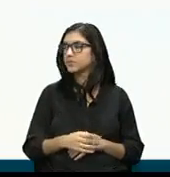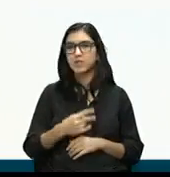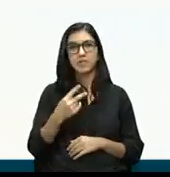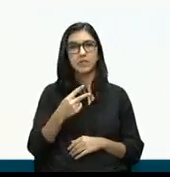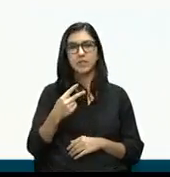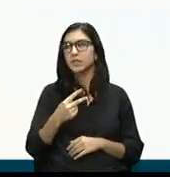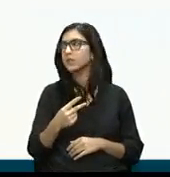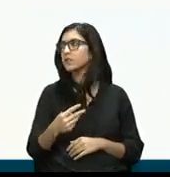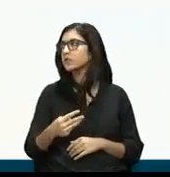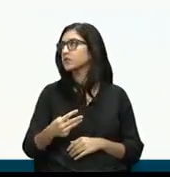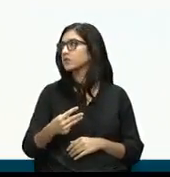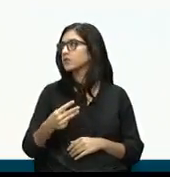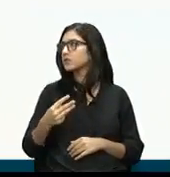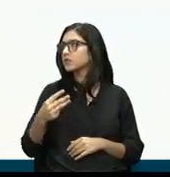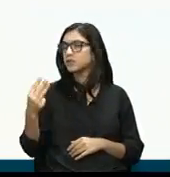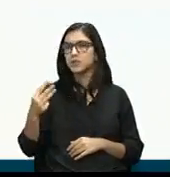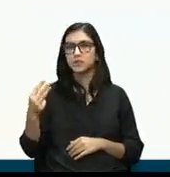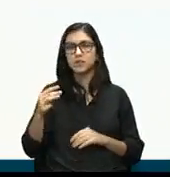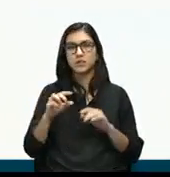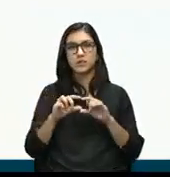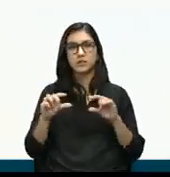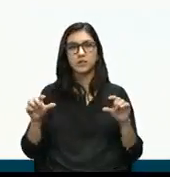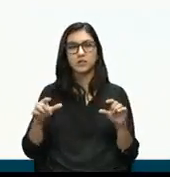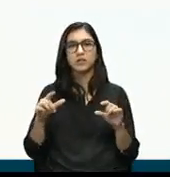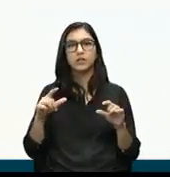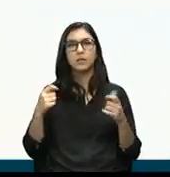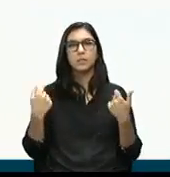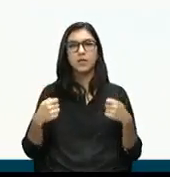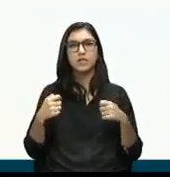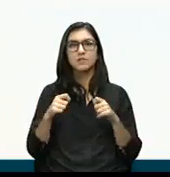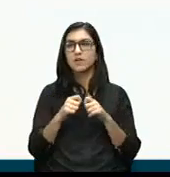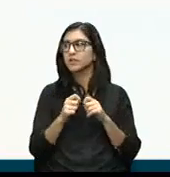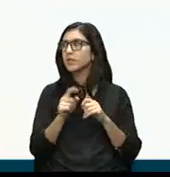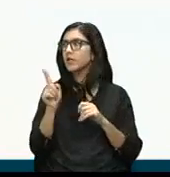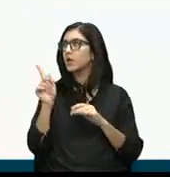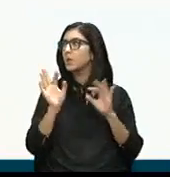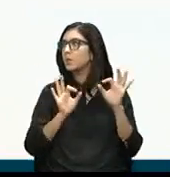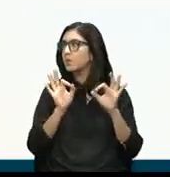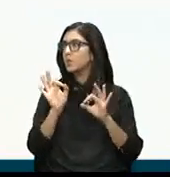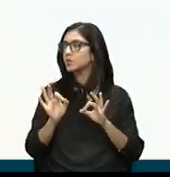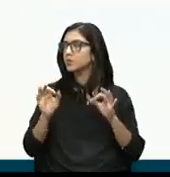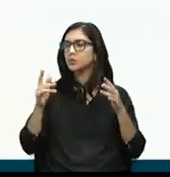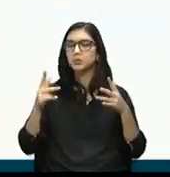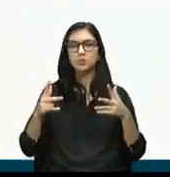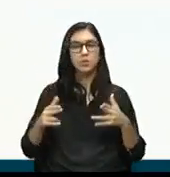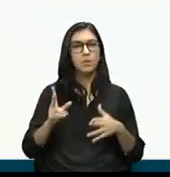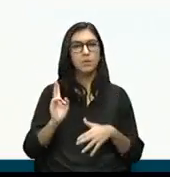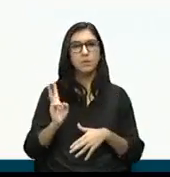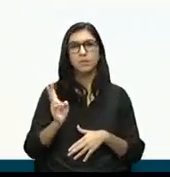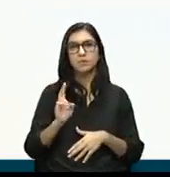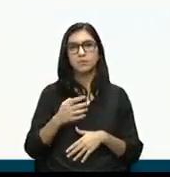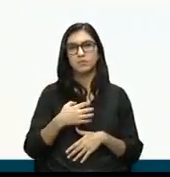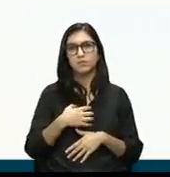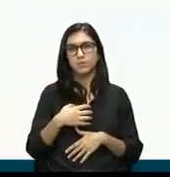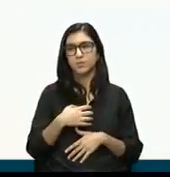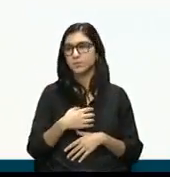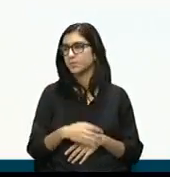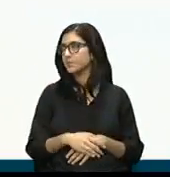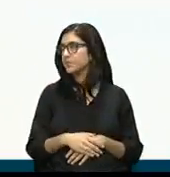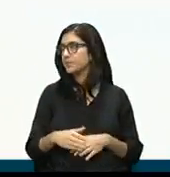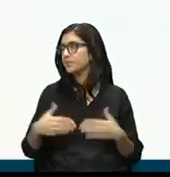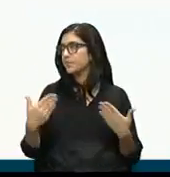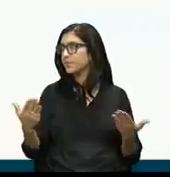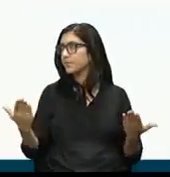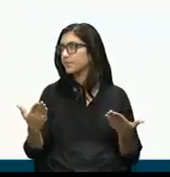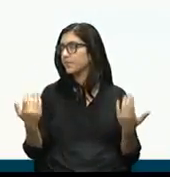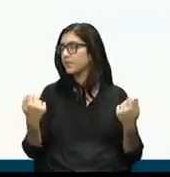linha, terceira coluna. E nós vamos ter que fazer esses procedimentos da mesma forma. Então, agora